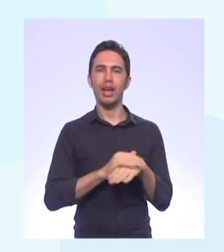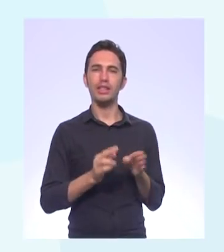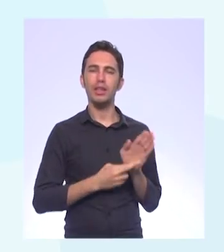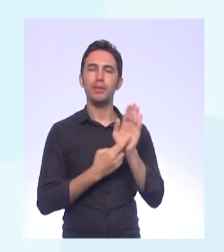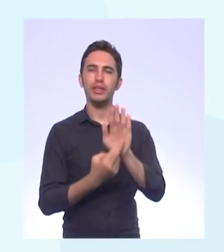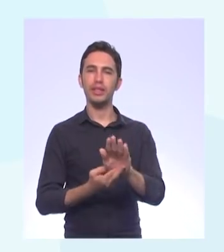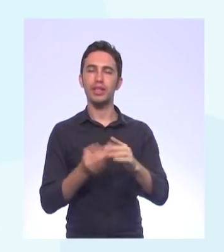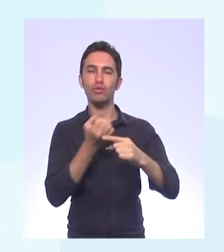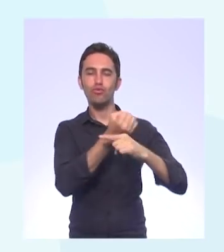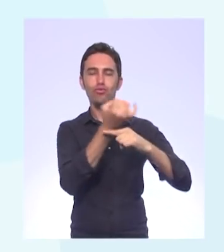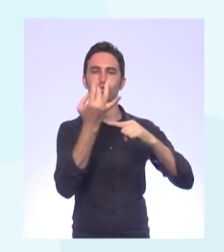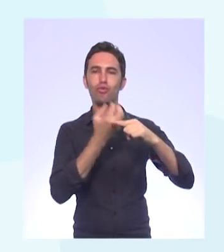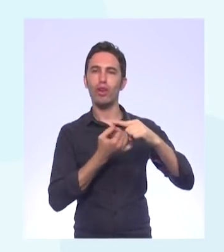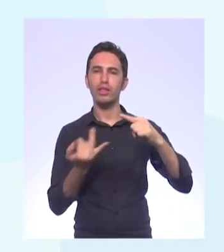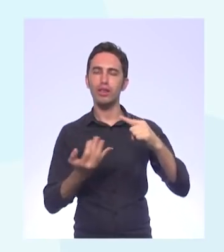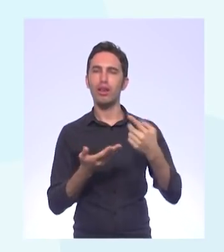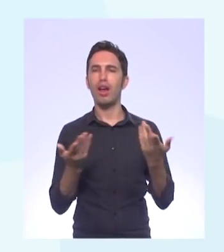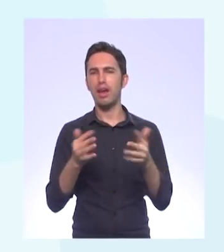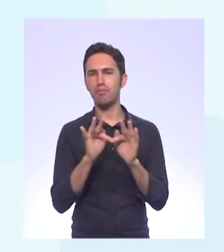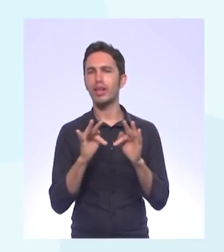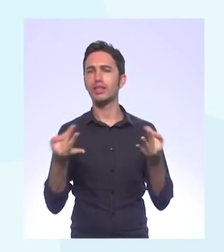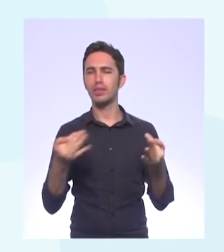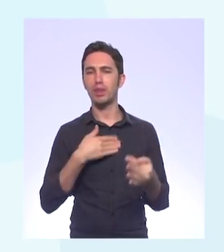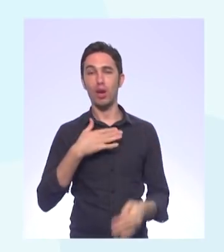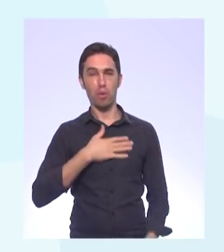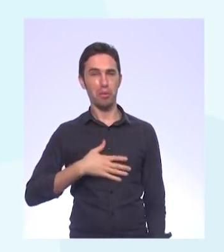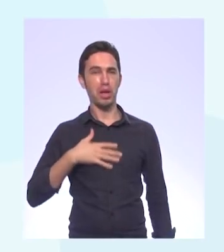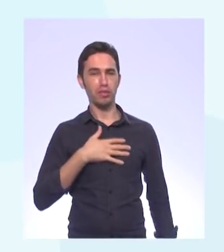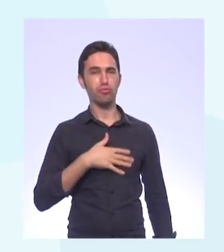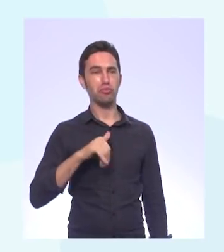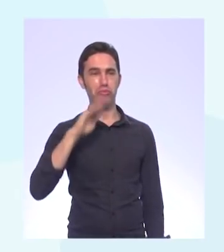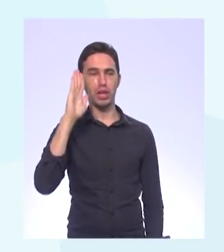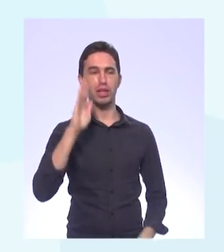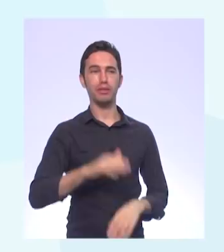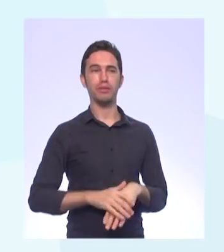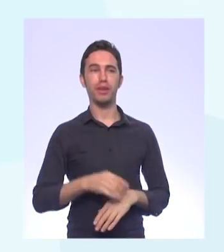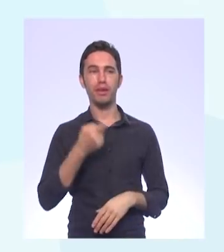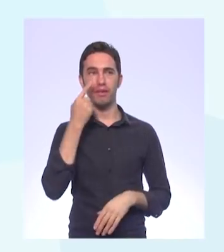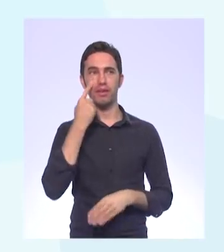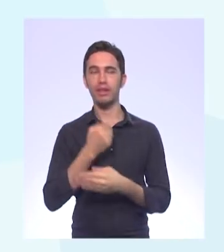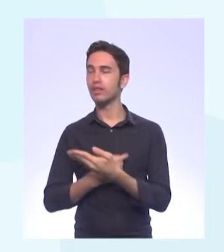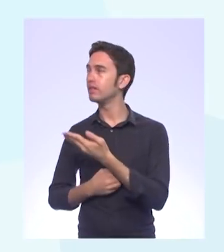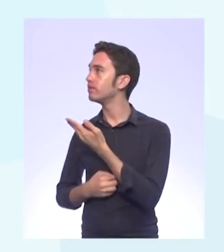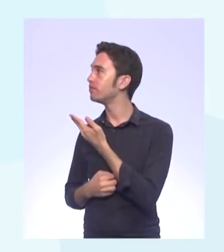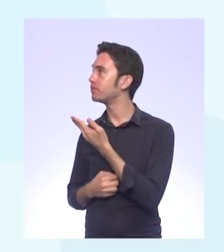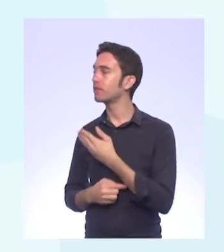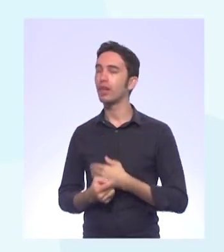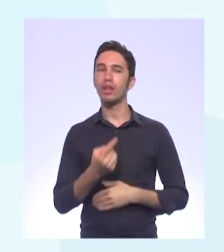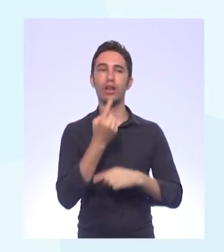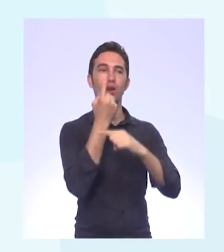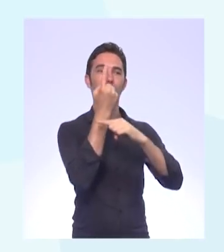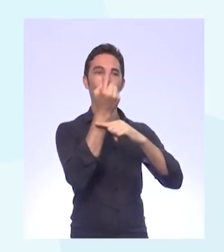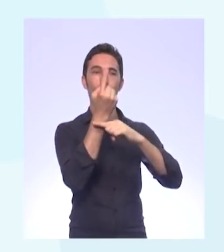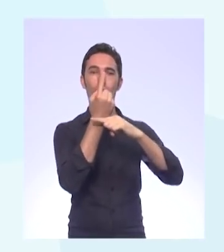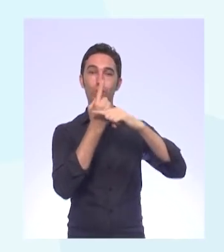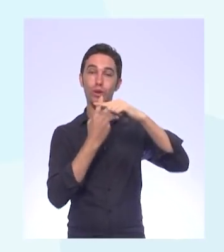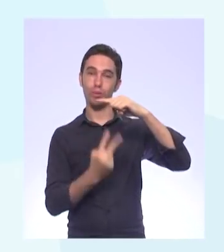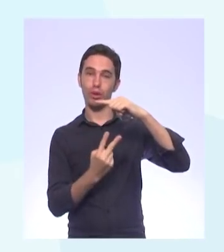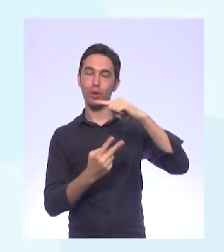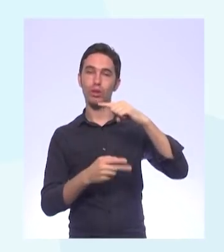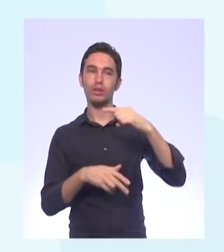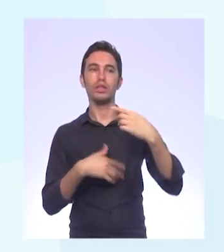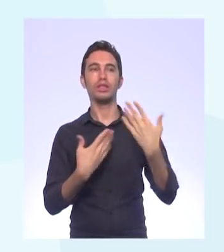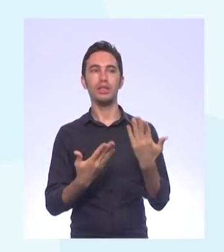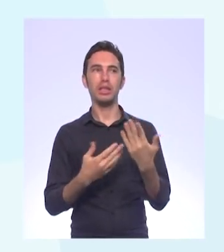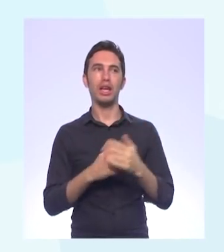essa divisão é um pouco mais simples eu gosto mais ó Então eu tenho essa fração aqui um um sobre dois ou metade